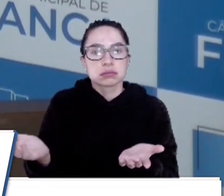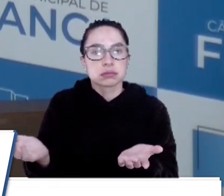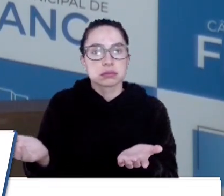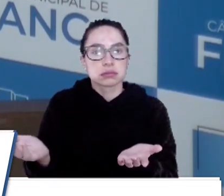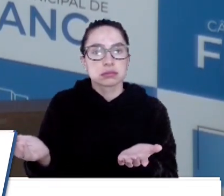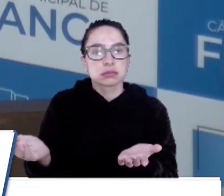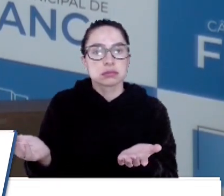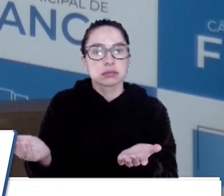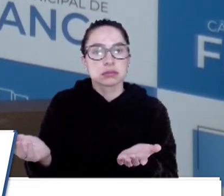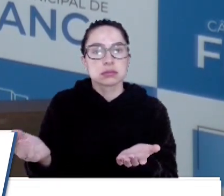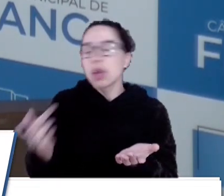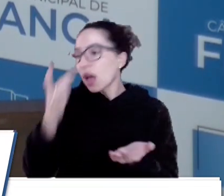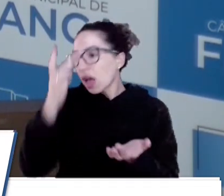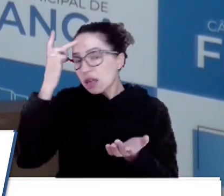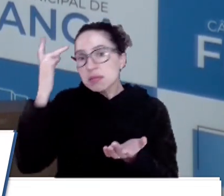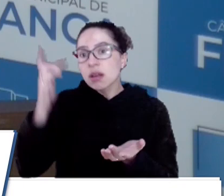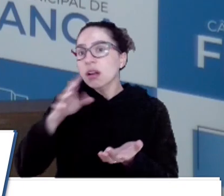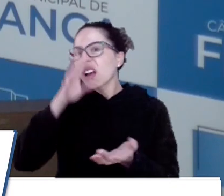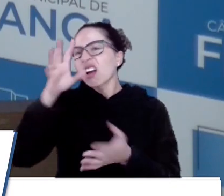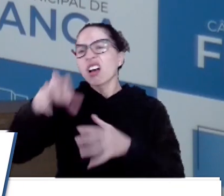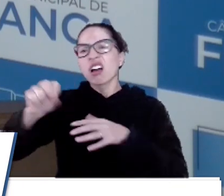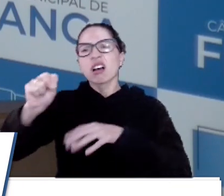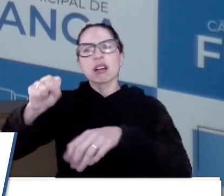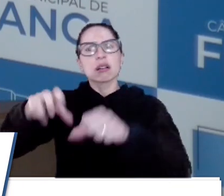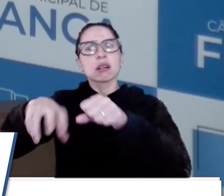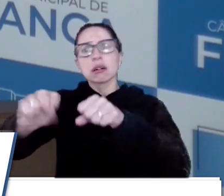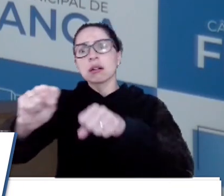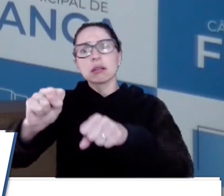Os caras tomaram conta de lá.